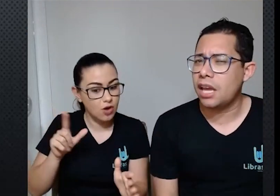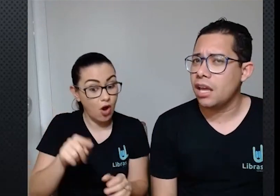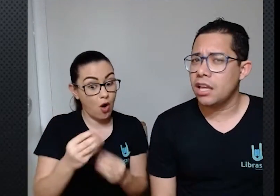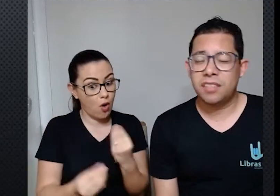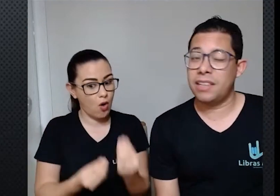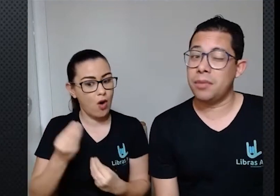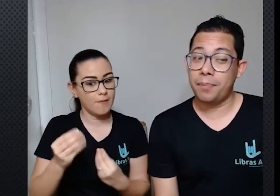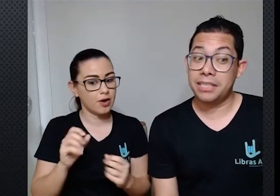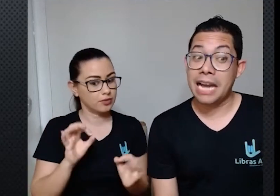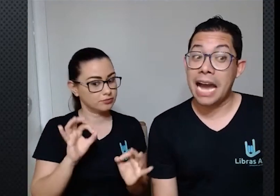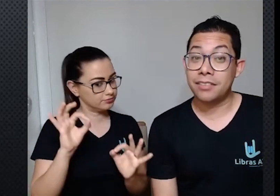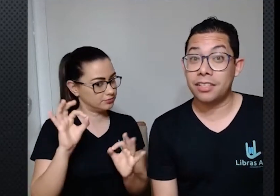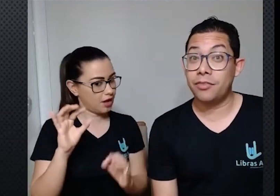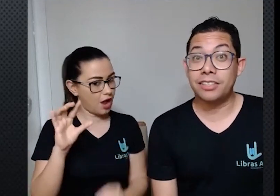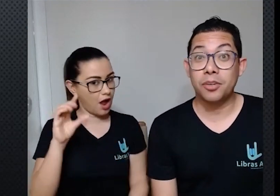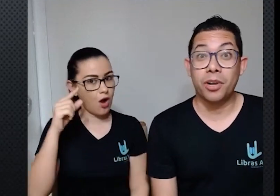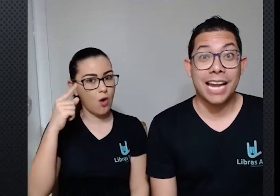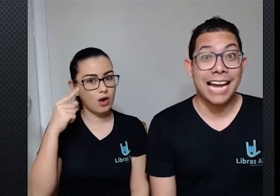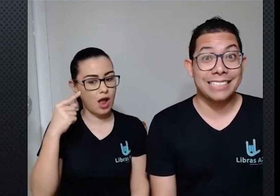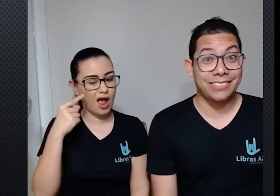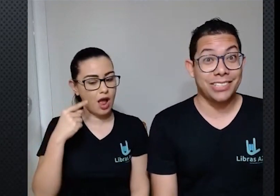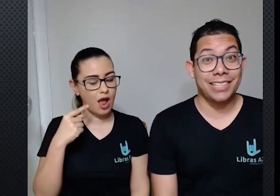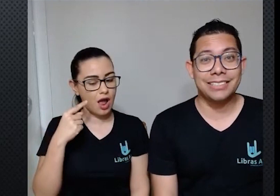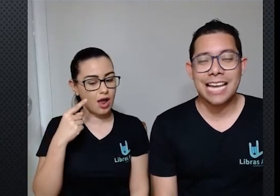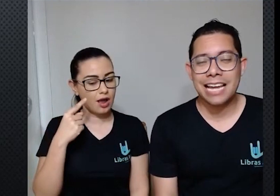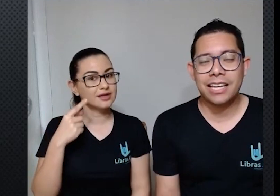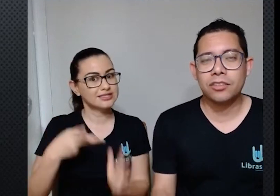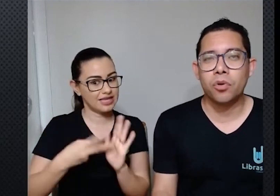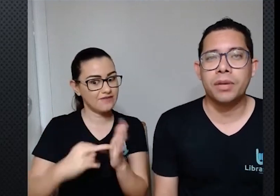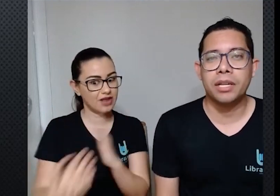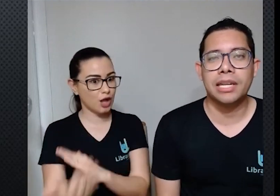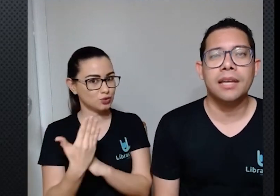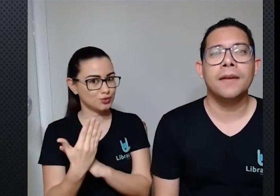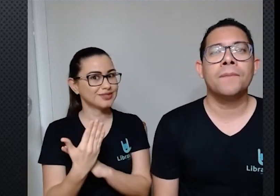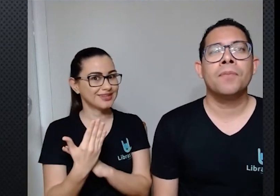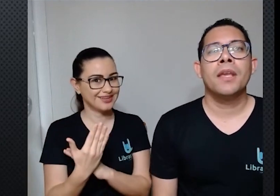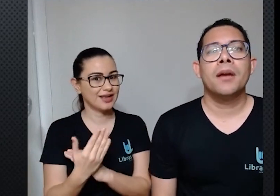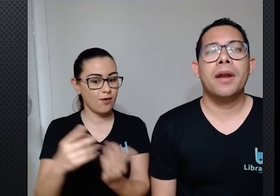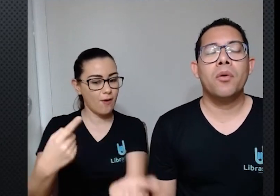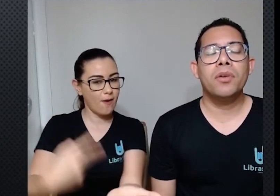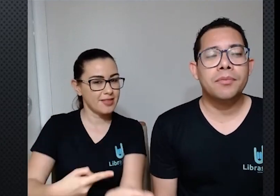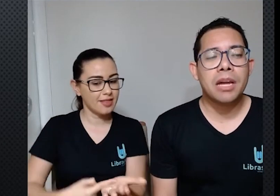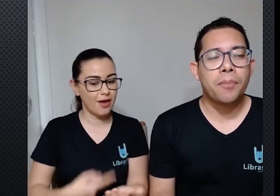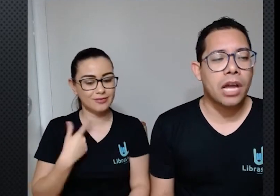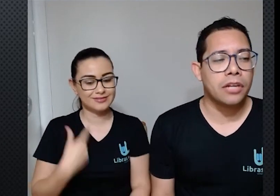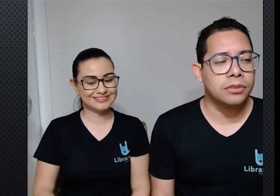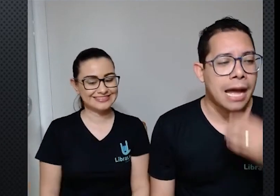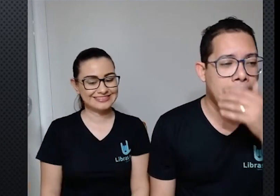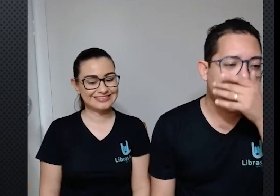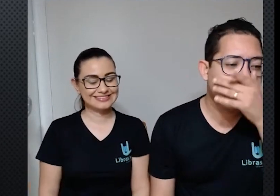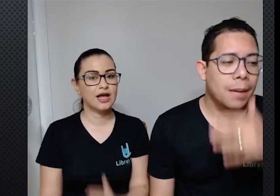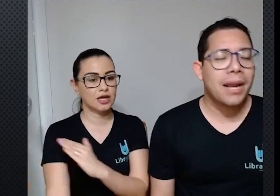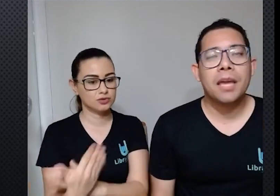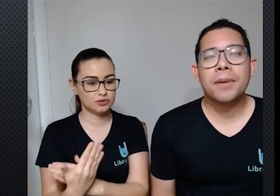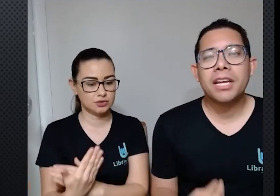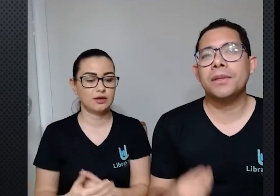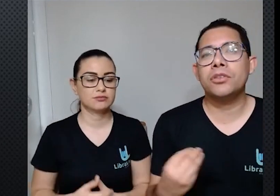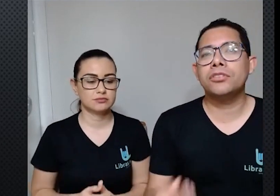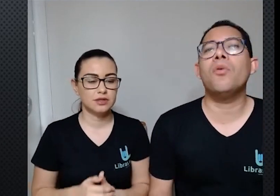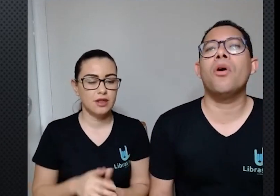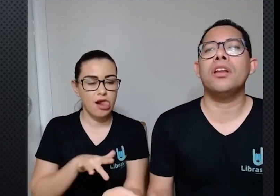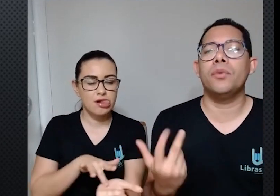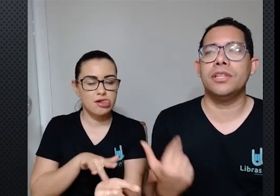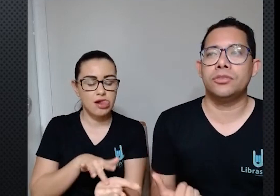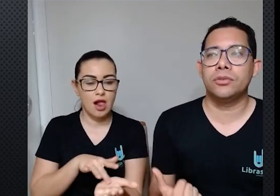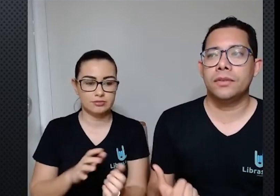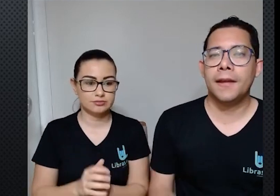vai ser, se vai ser uma piscada, se vai ser uma olhada, se vai ser uma risada, o que eles combinam ali para o intérprete de apoio ajudar. Para quê? Para que as pessoas